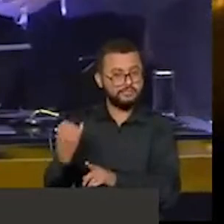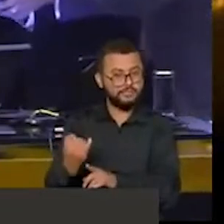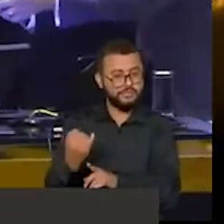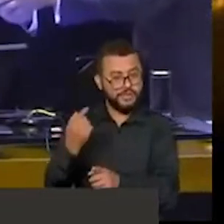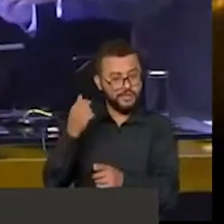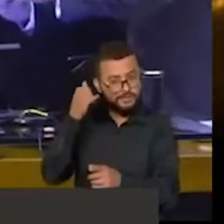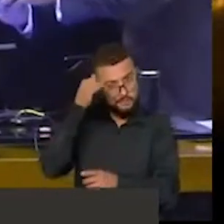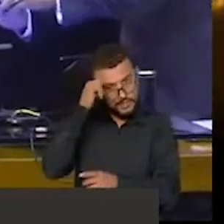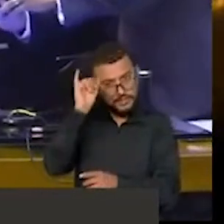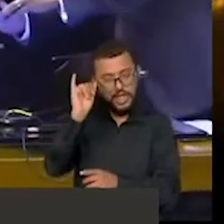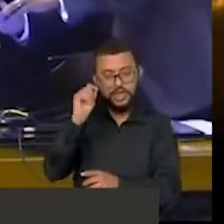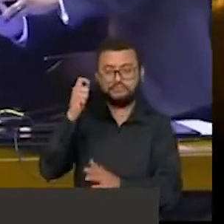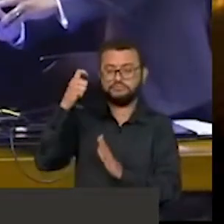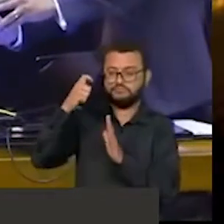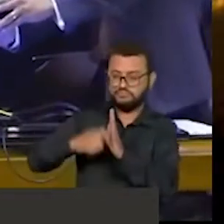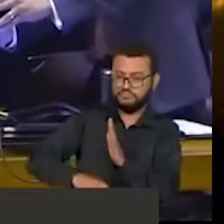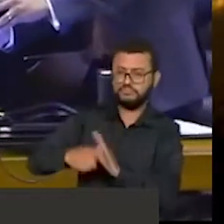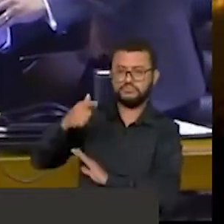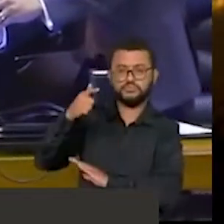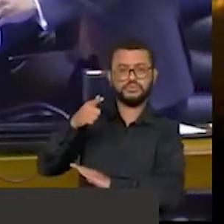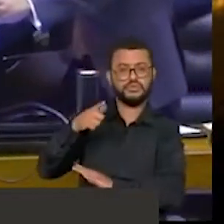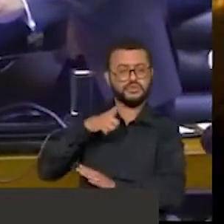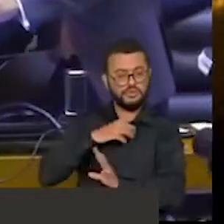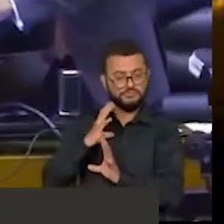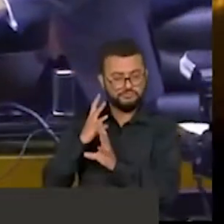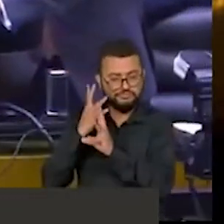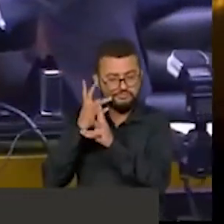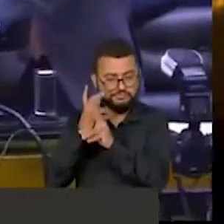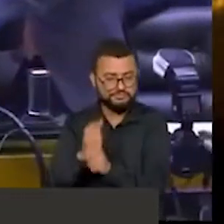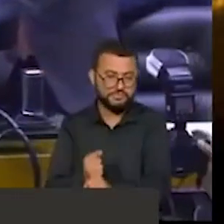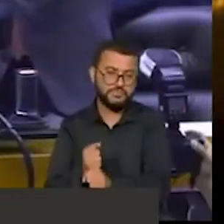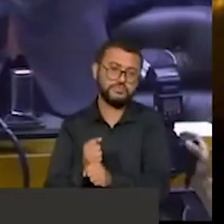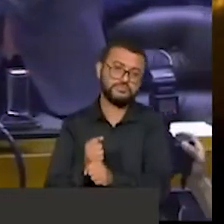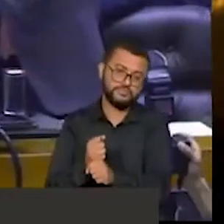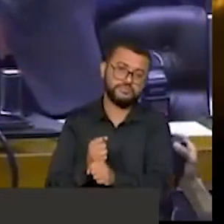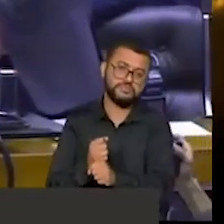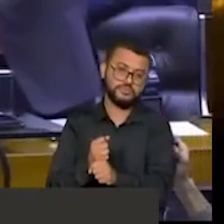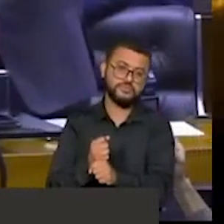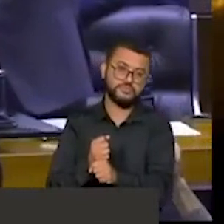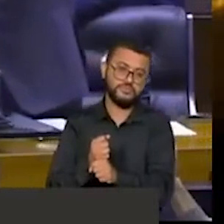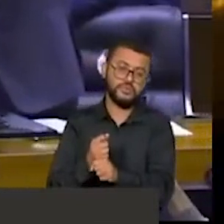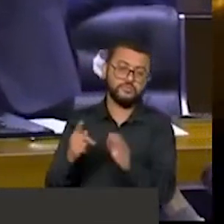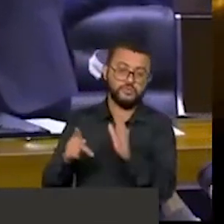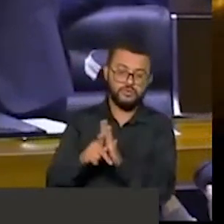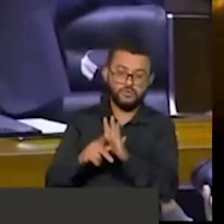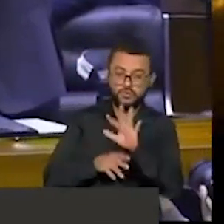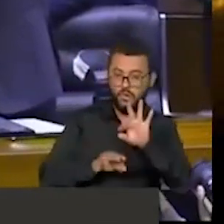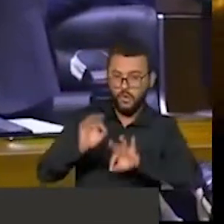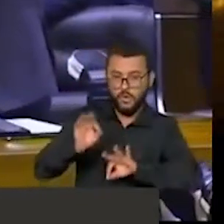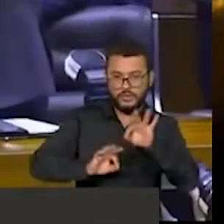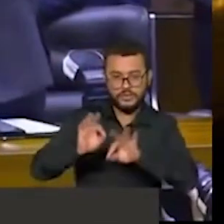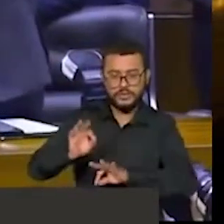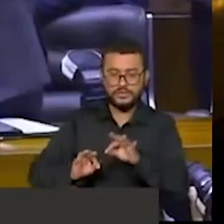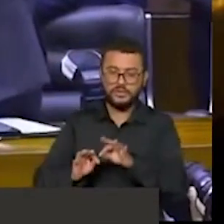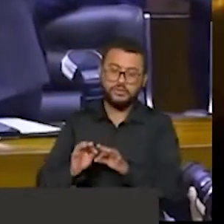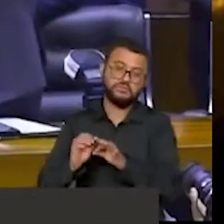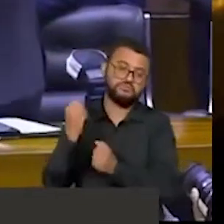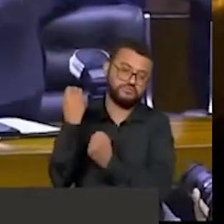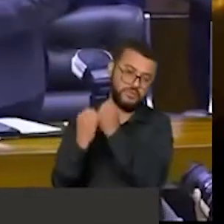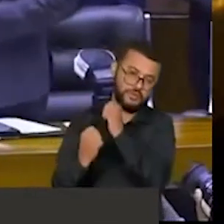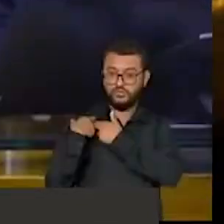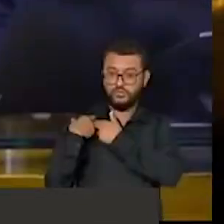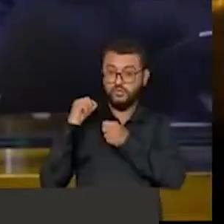setor automotivo Porque a reforma não é isonômica a lógica constitucional até porque tá lá no princípio